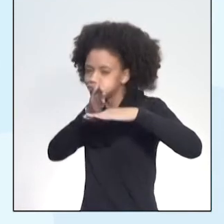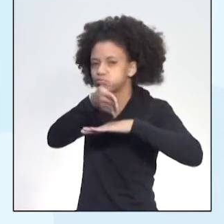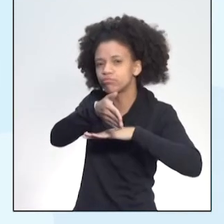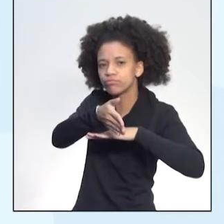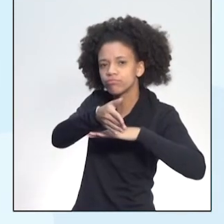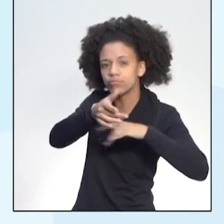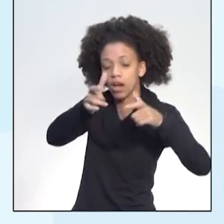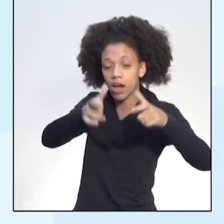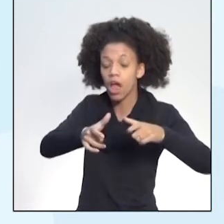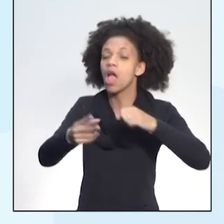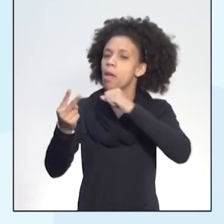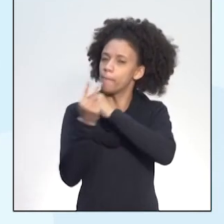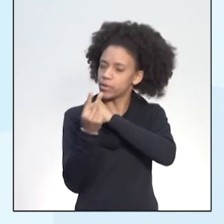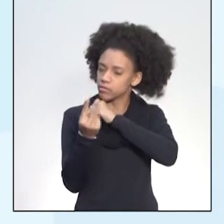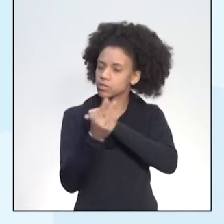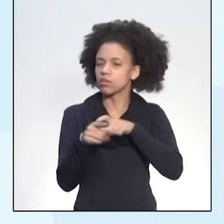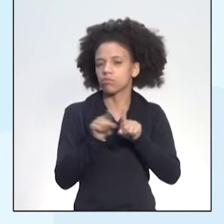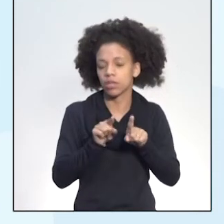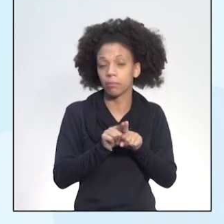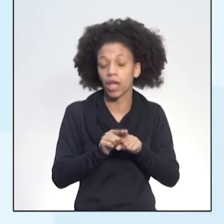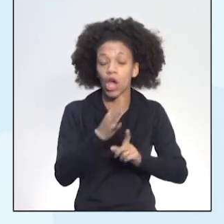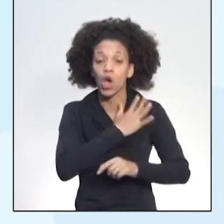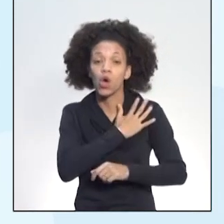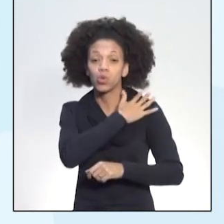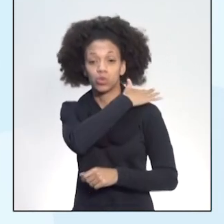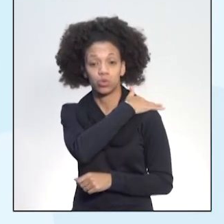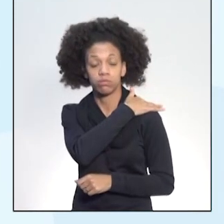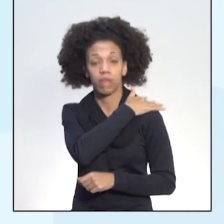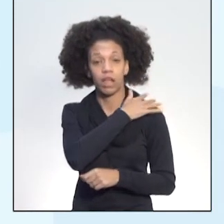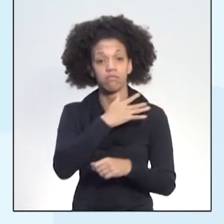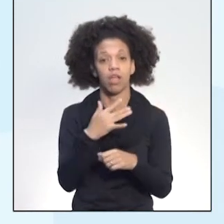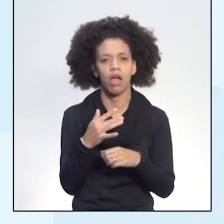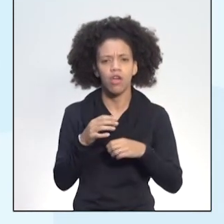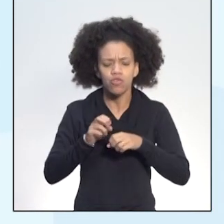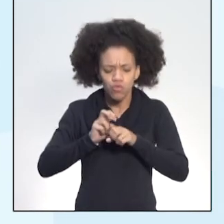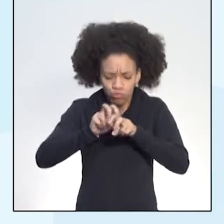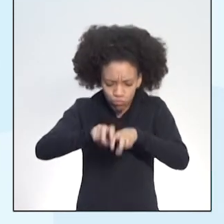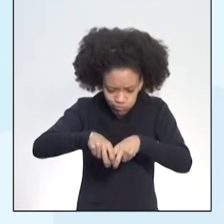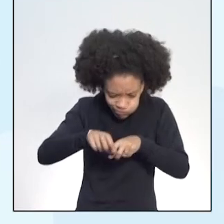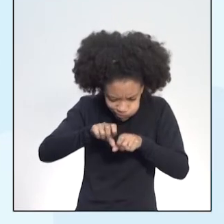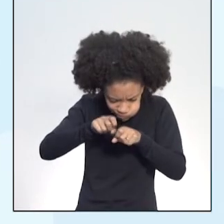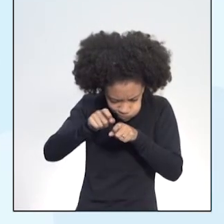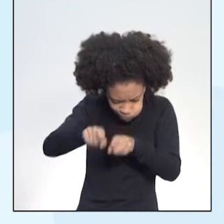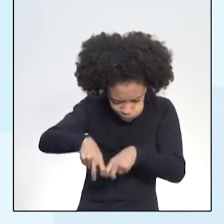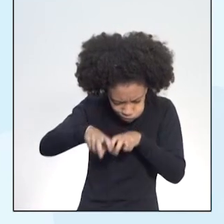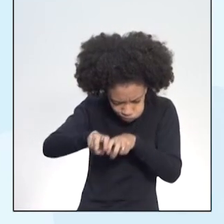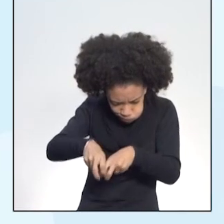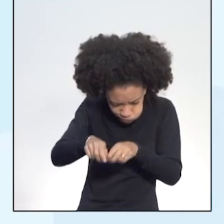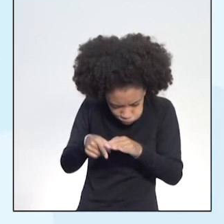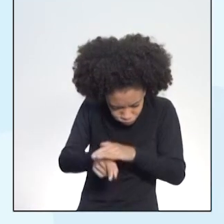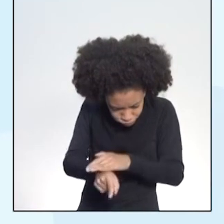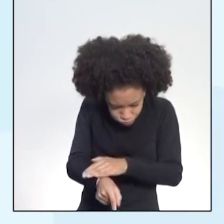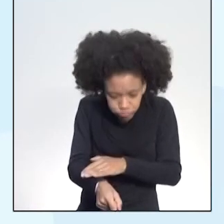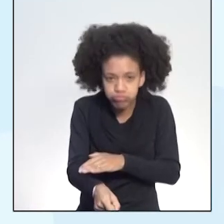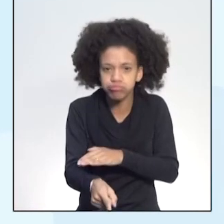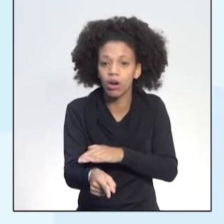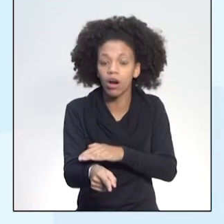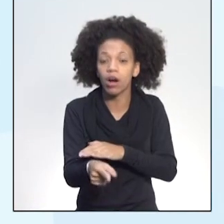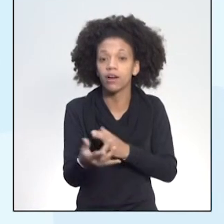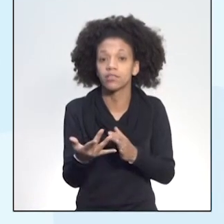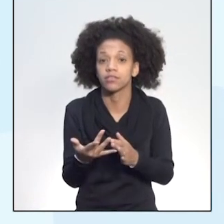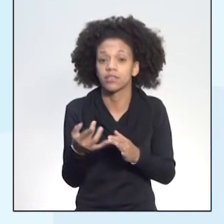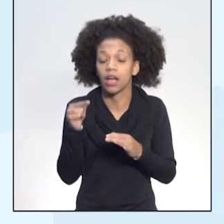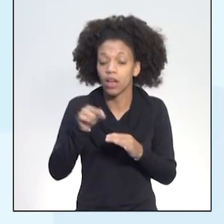e proteção. Os soldados as cavavam e viviam por longos períodos